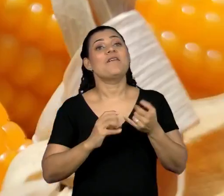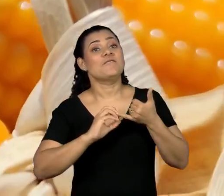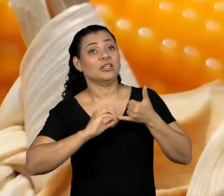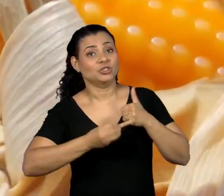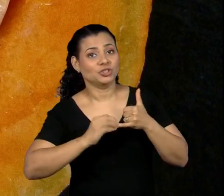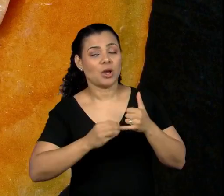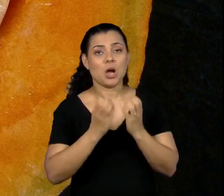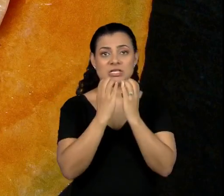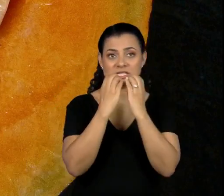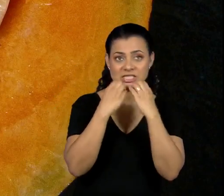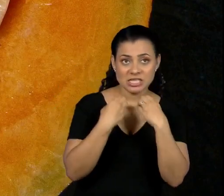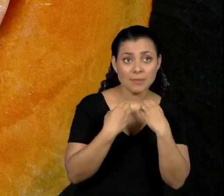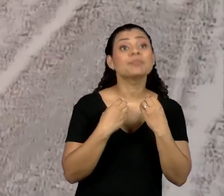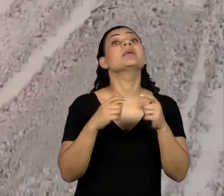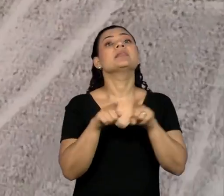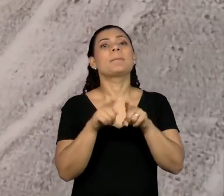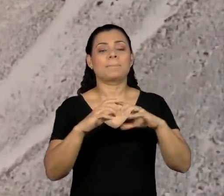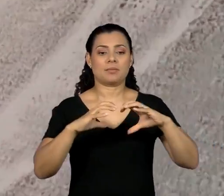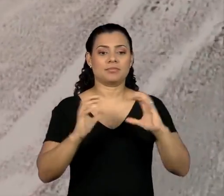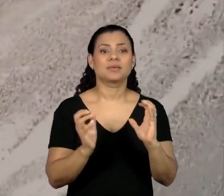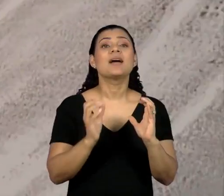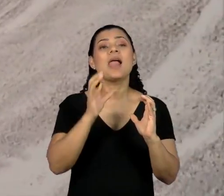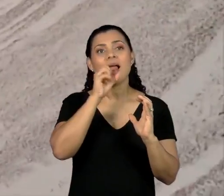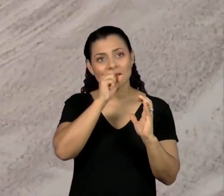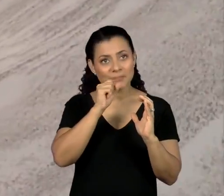feijão, milho e abóbora.